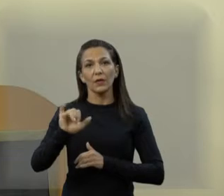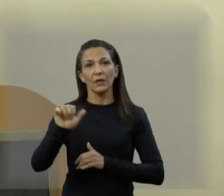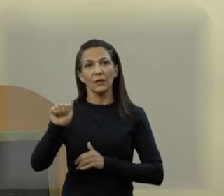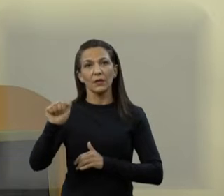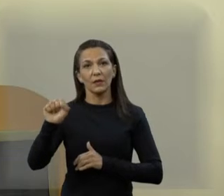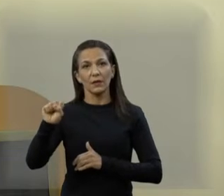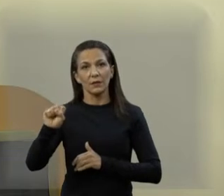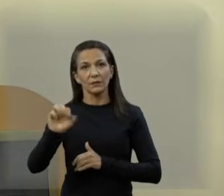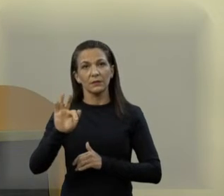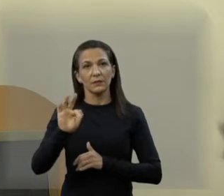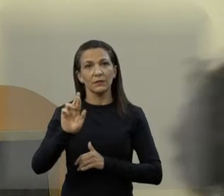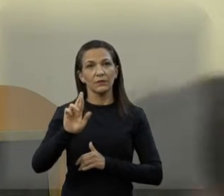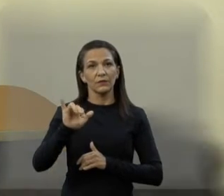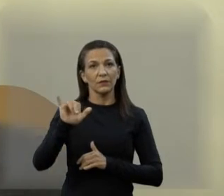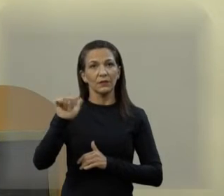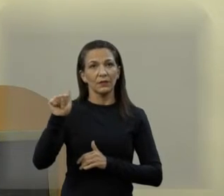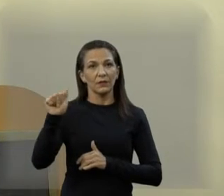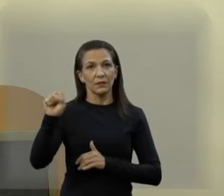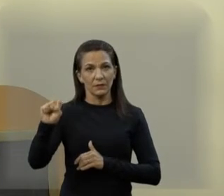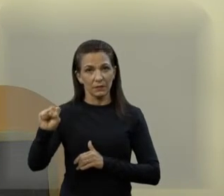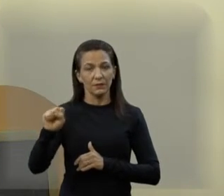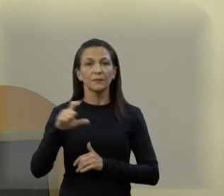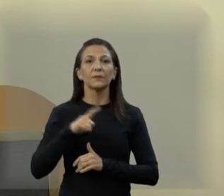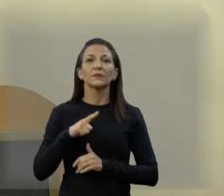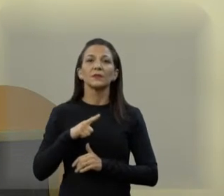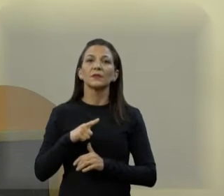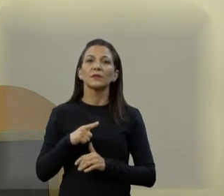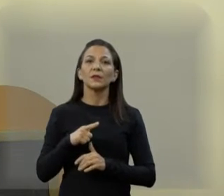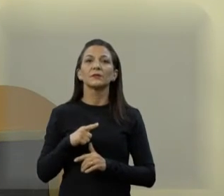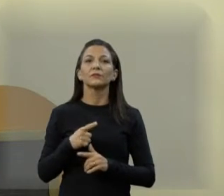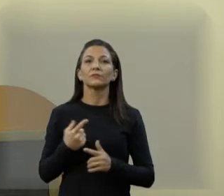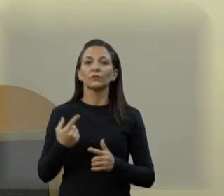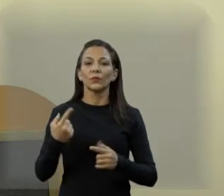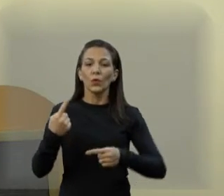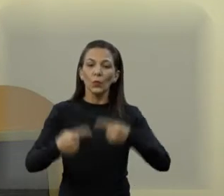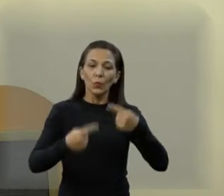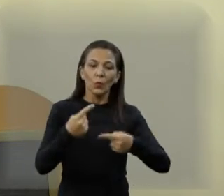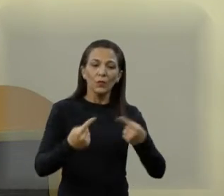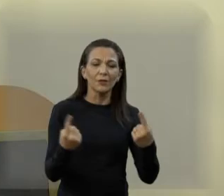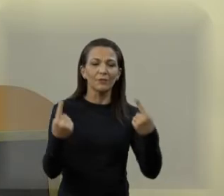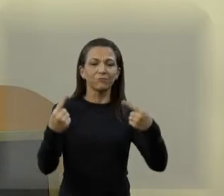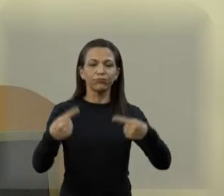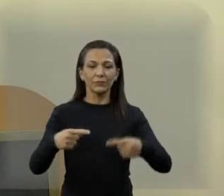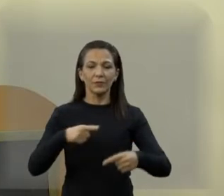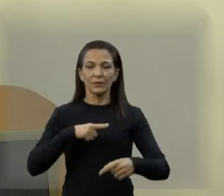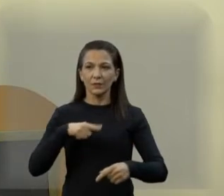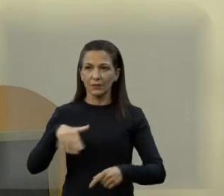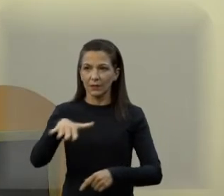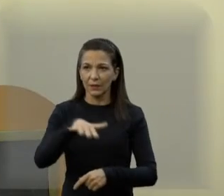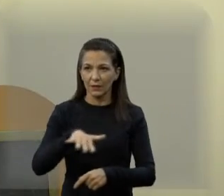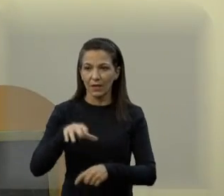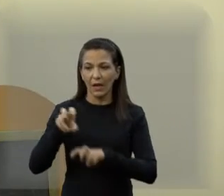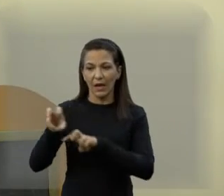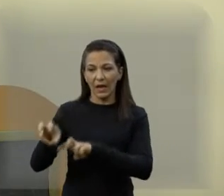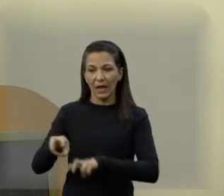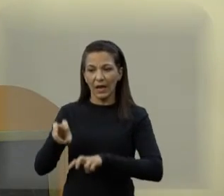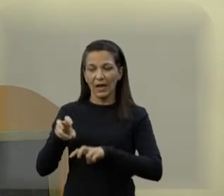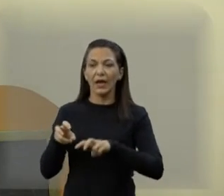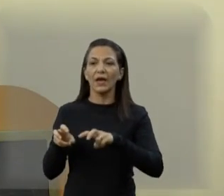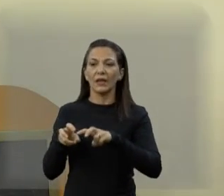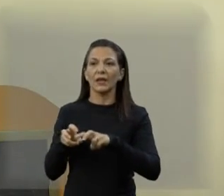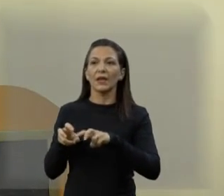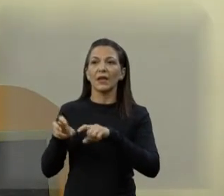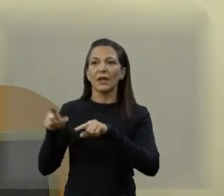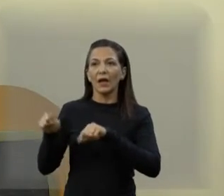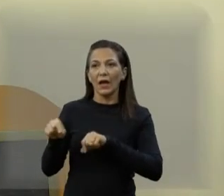e a partir daí o conflito de forças políticas representativas do complexo Agroindustrial da